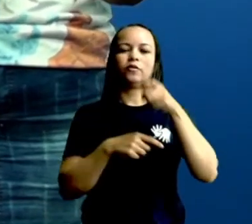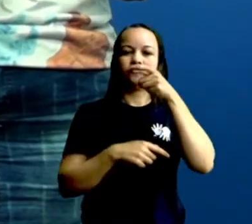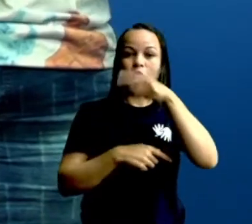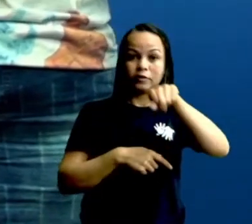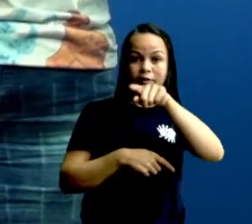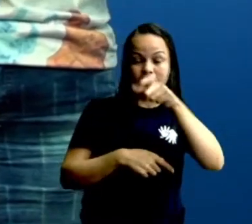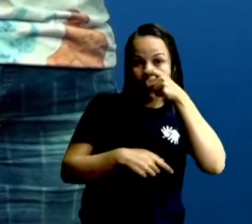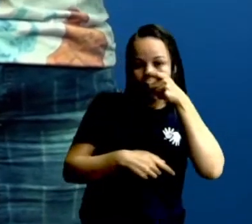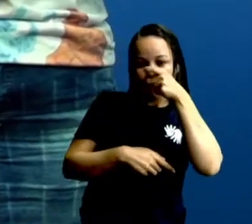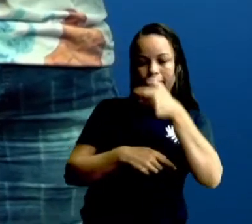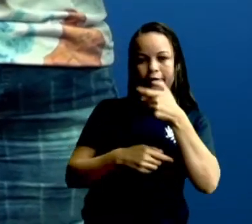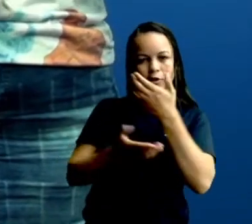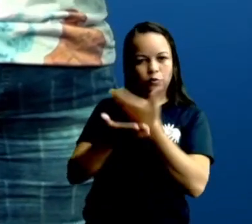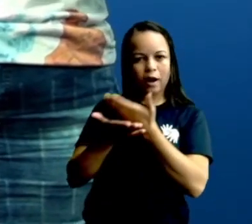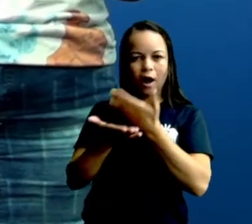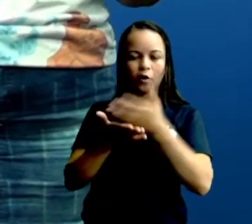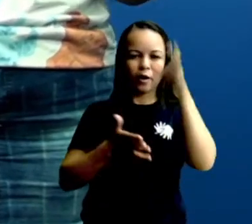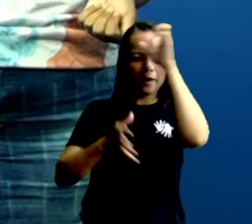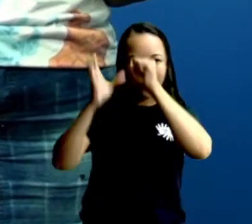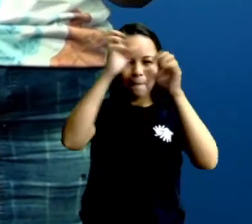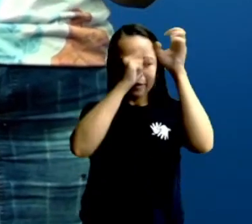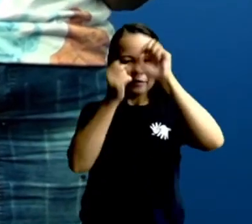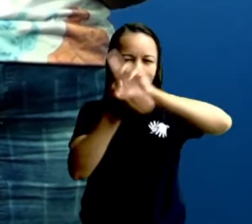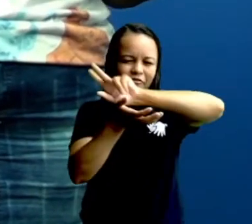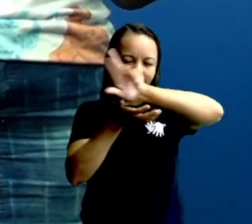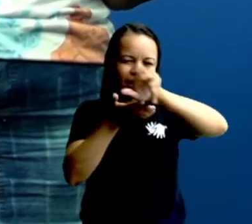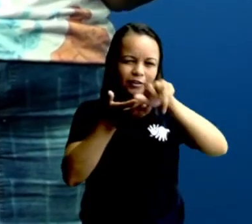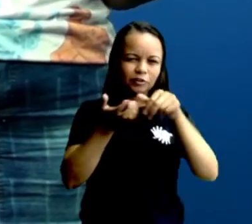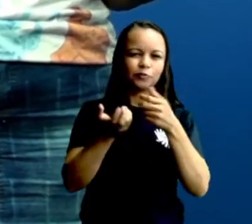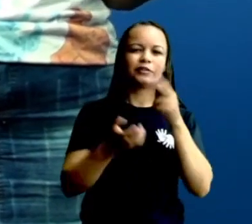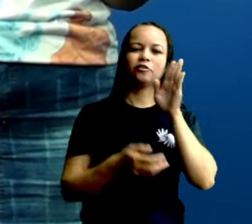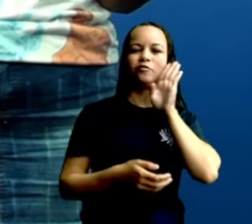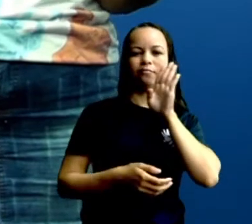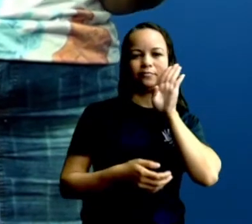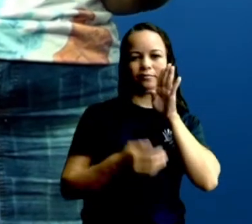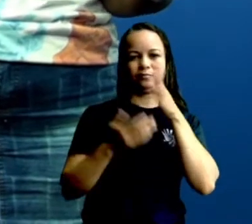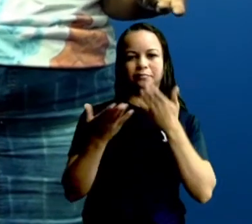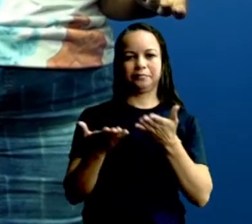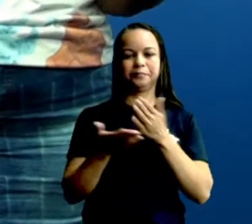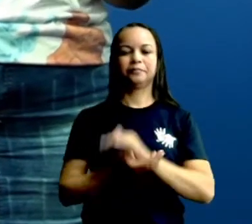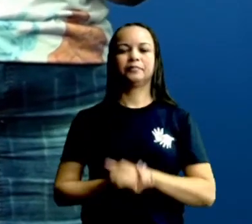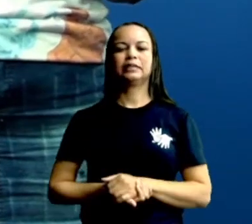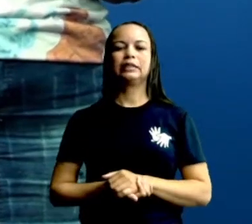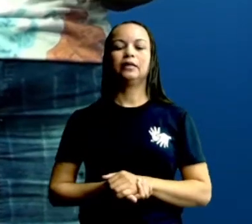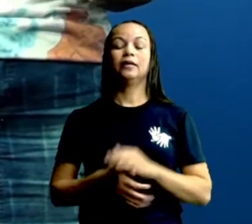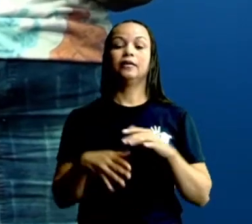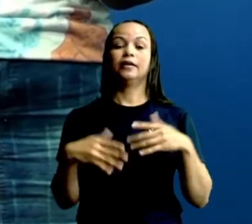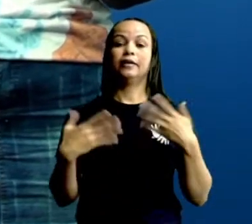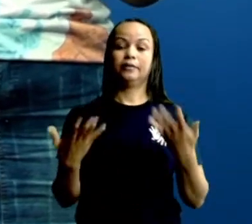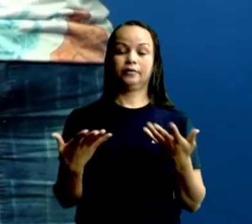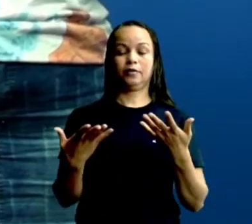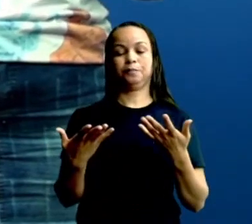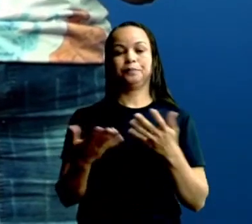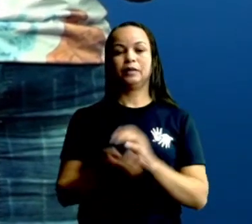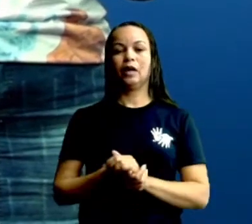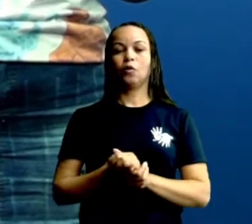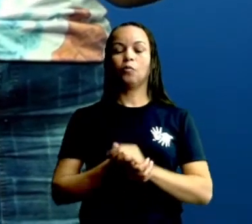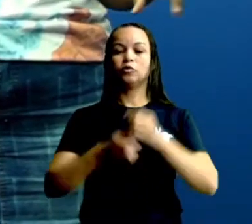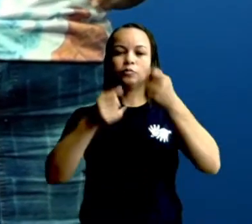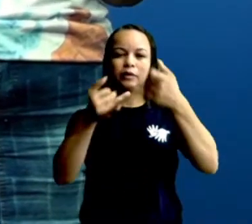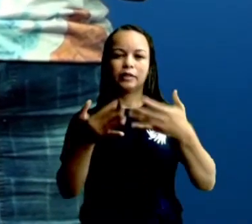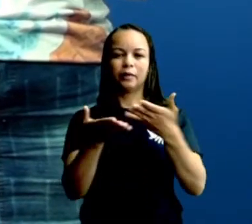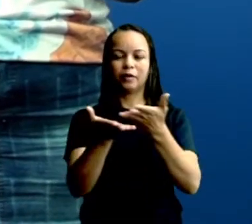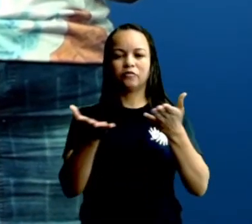na aula para aprender muita coisa legal. Então, pessoal, como eu falei para vocês, hoje nós